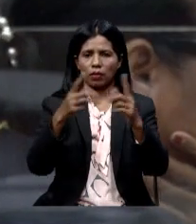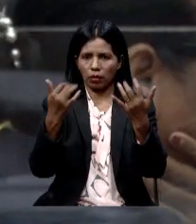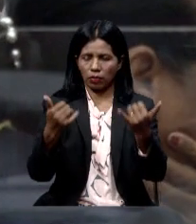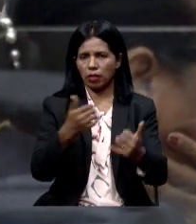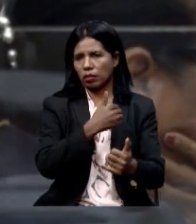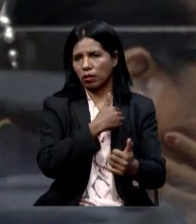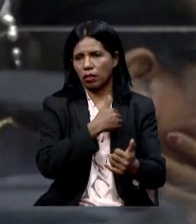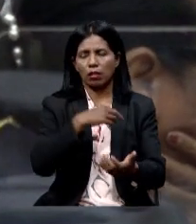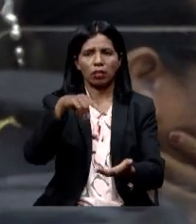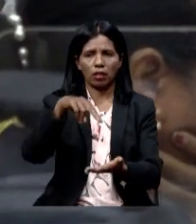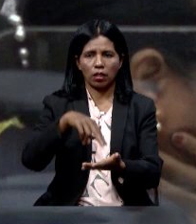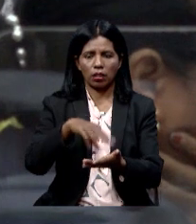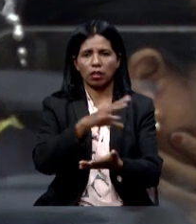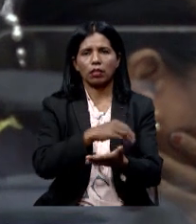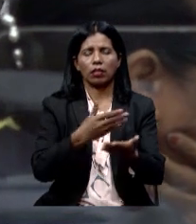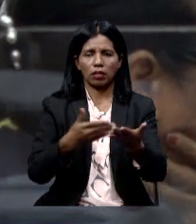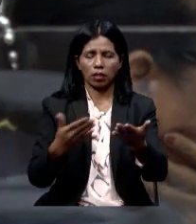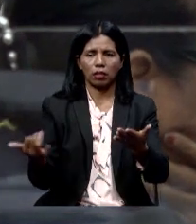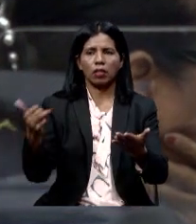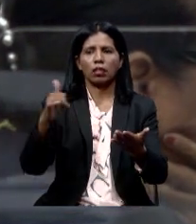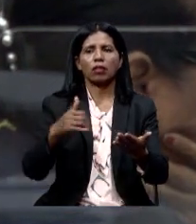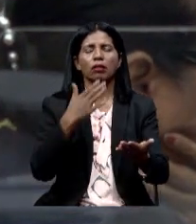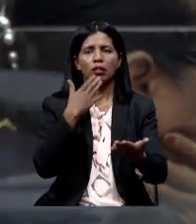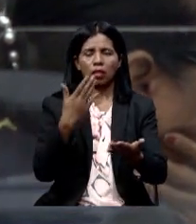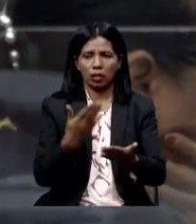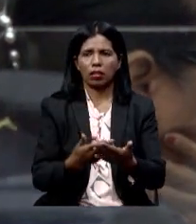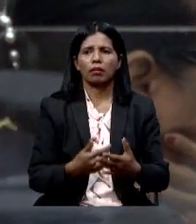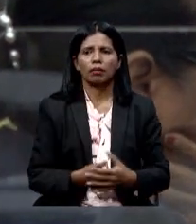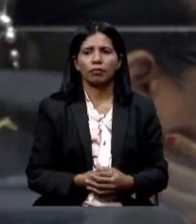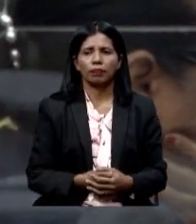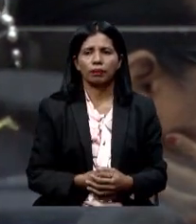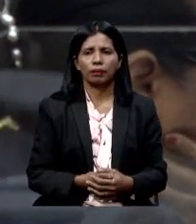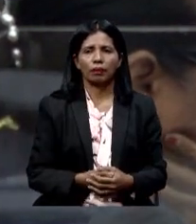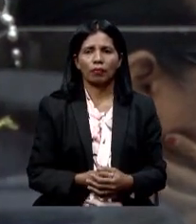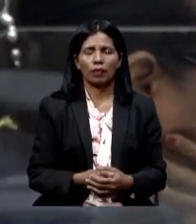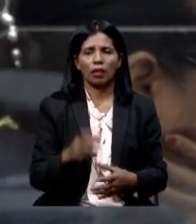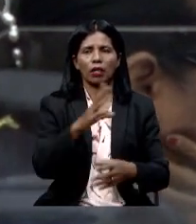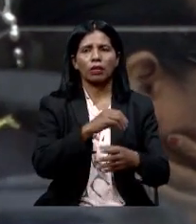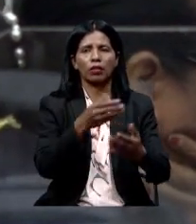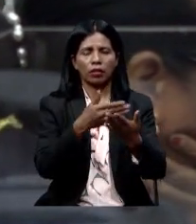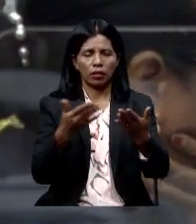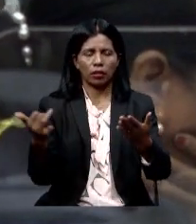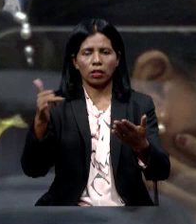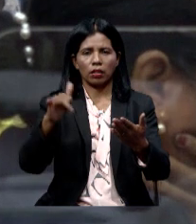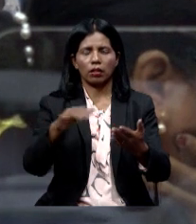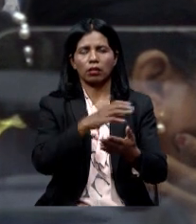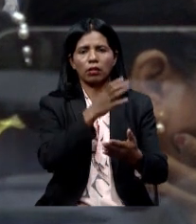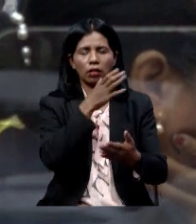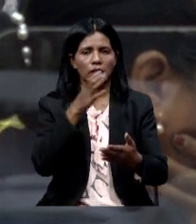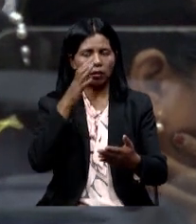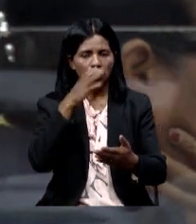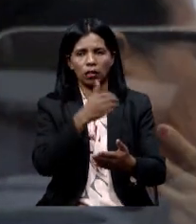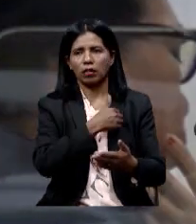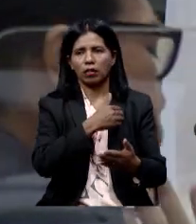se dá o que estabelece facilidade irrigação de nebe gdiak, no equipamentos pesados agrícolas não é se